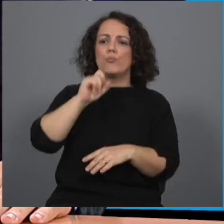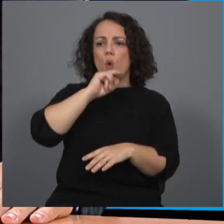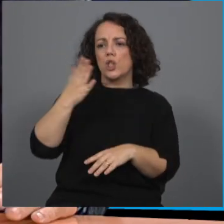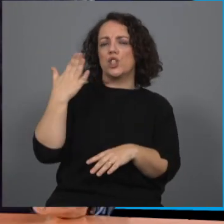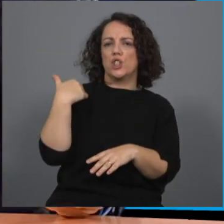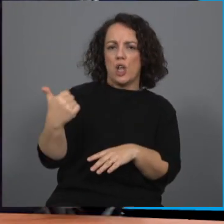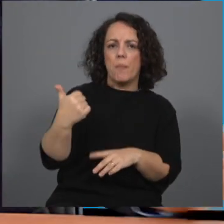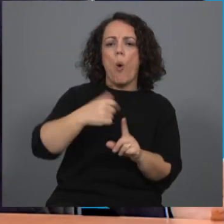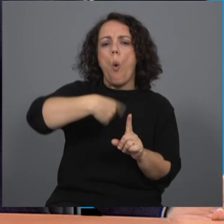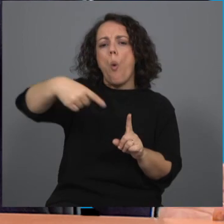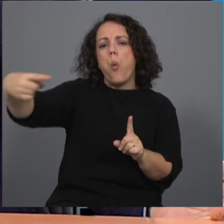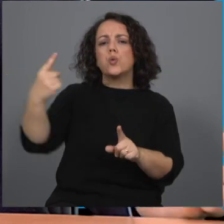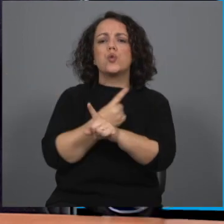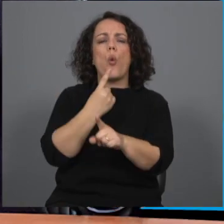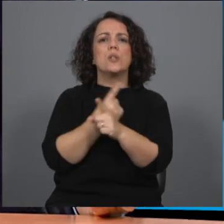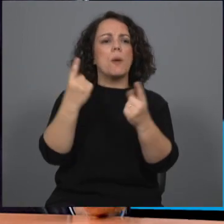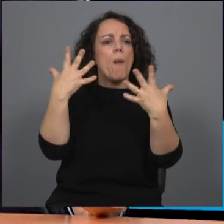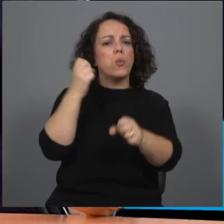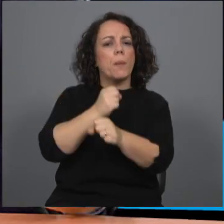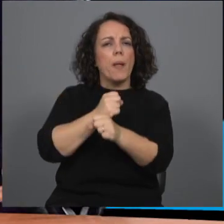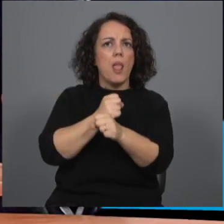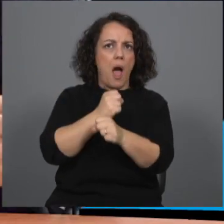Mas há muitas coisas de mão de obra